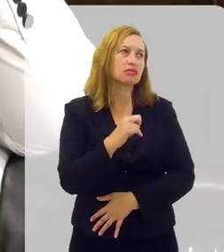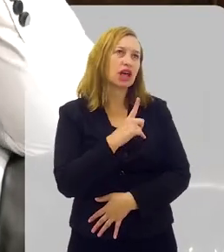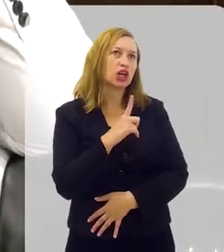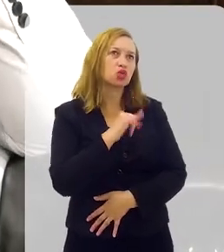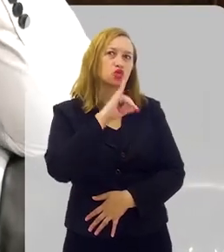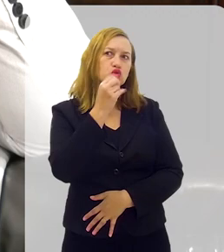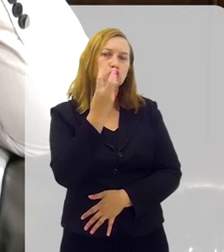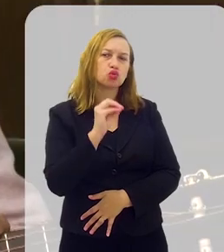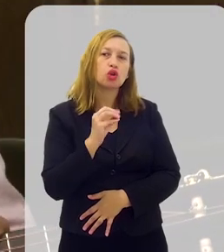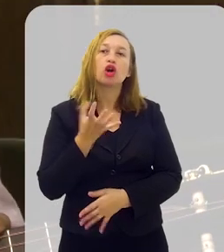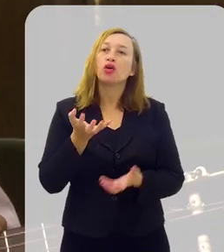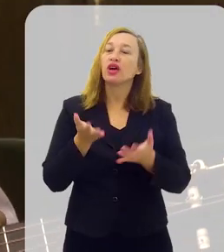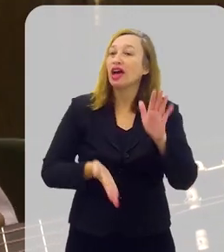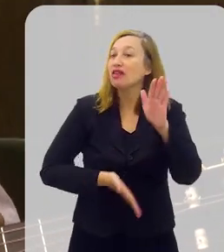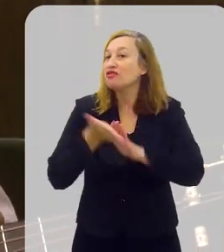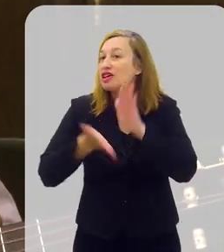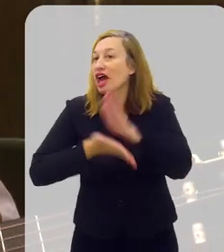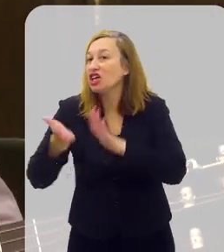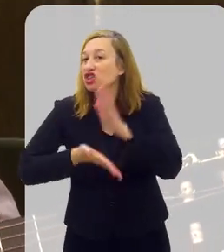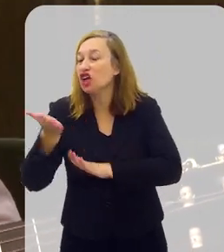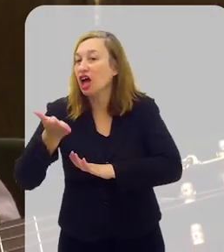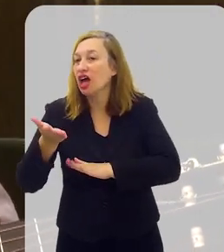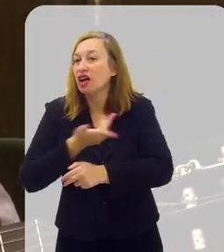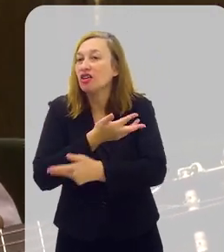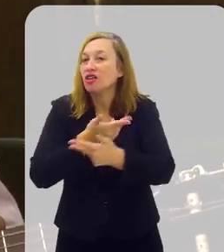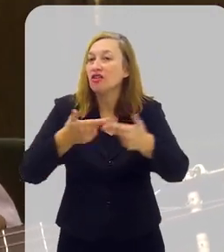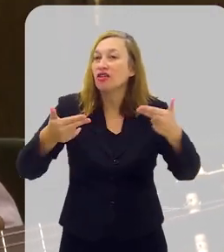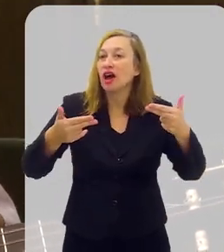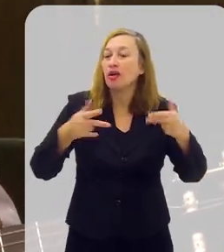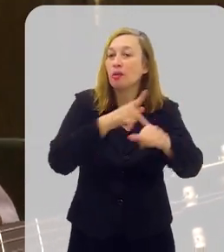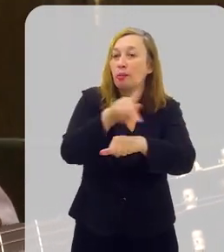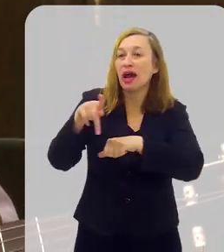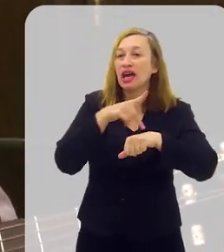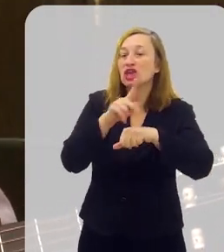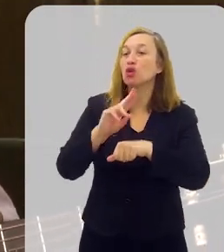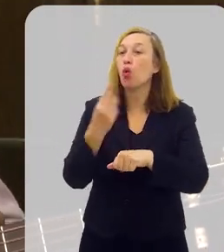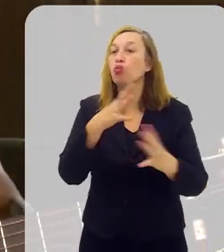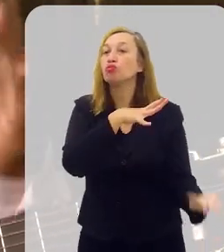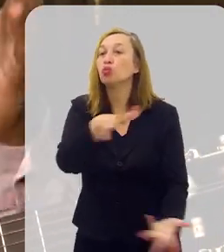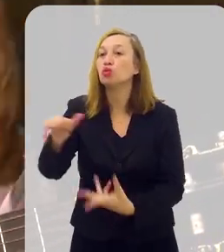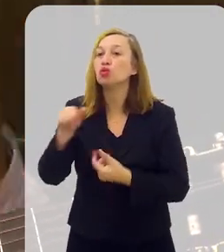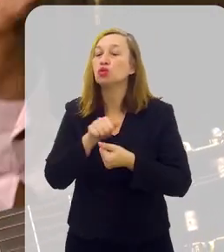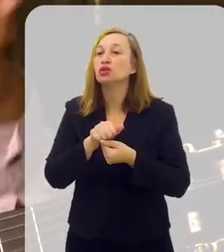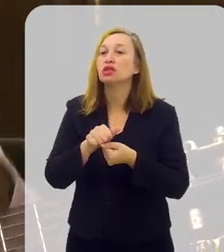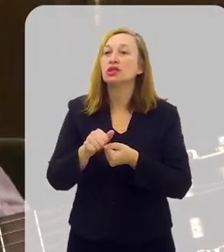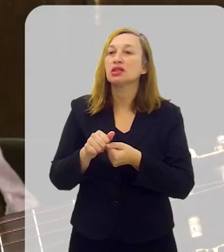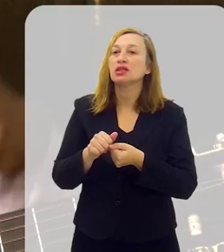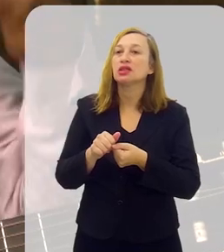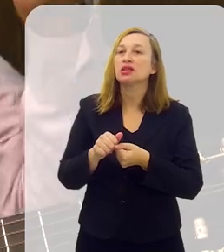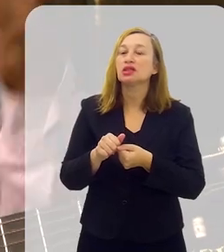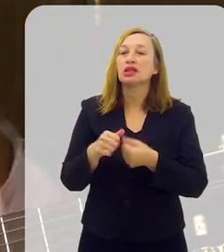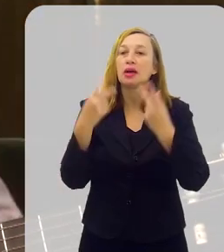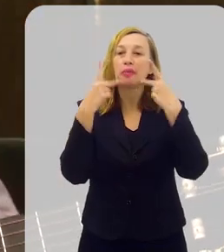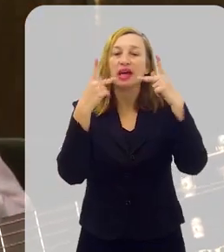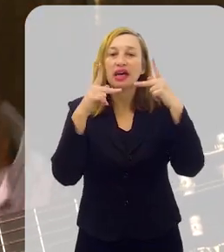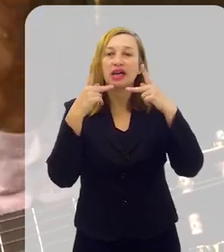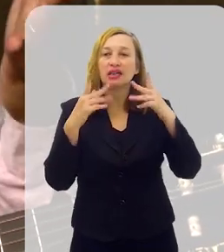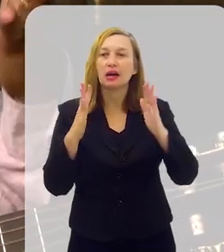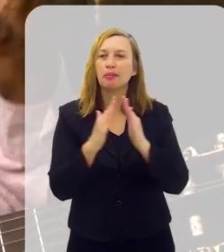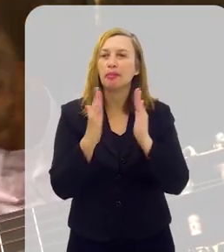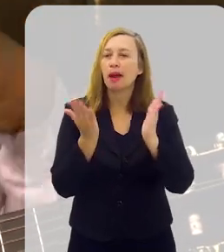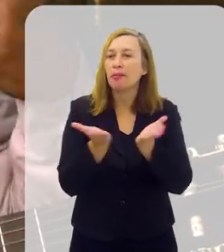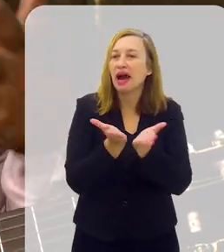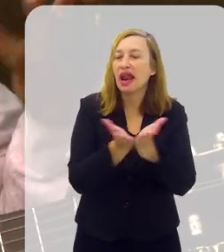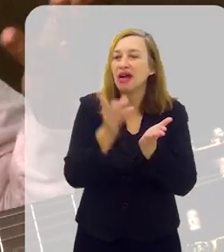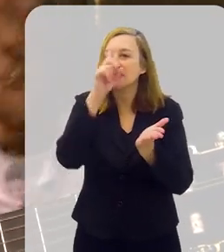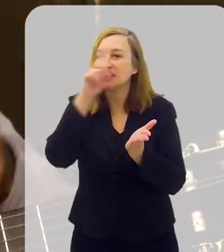realizou? Tenho, Julião. É, um deles, por exemplo. Eu quero viajar pelos quatro cantos do país ou do mundo, levando